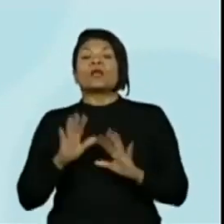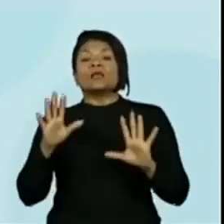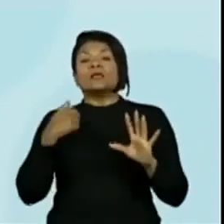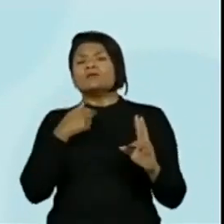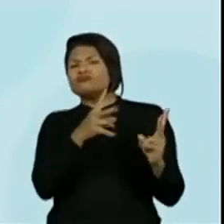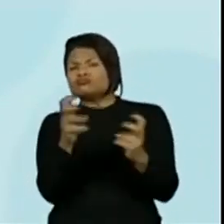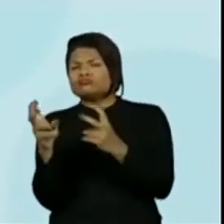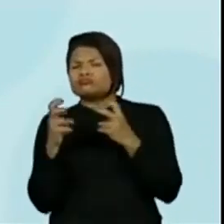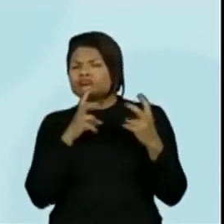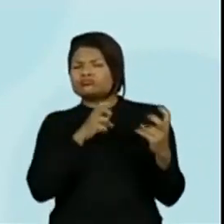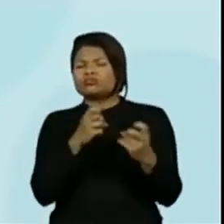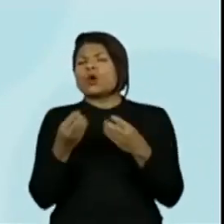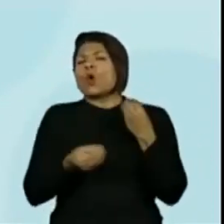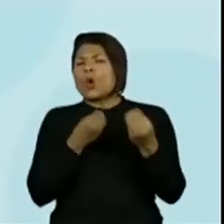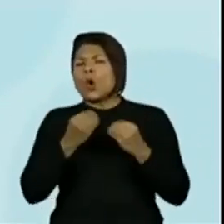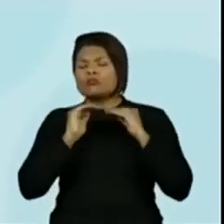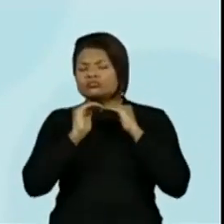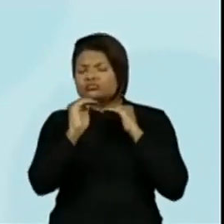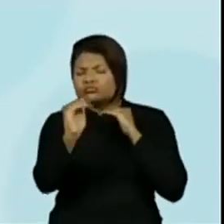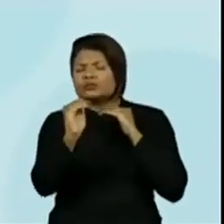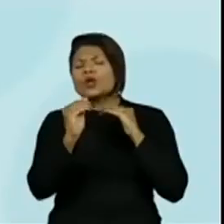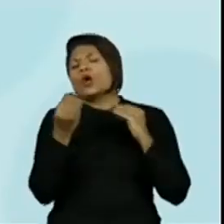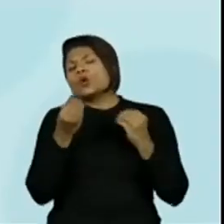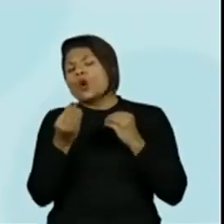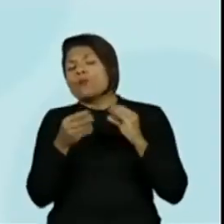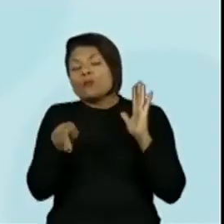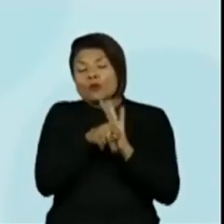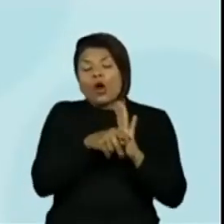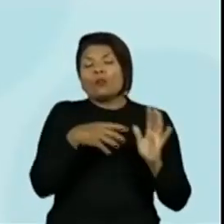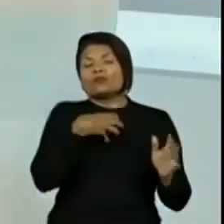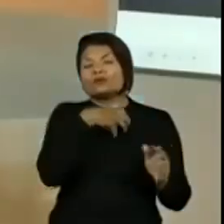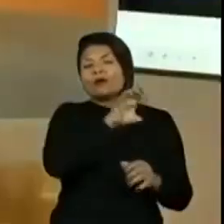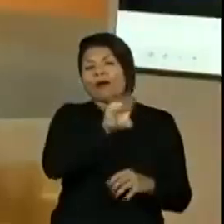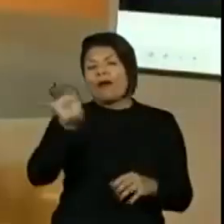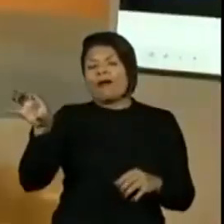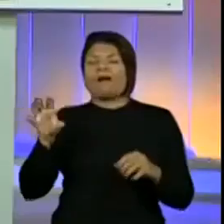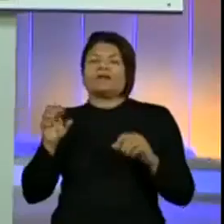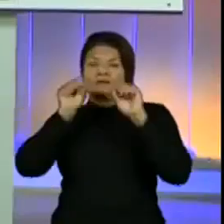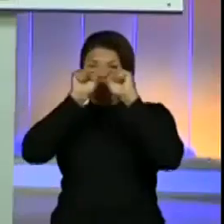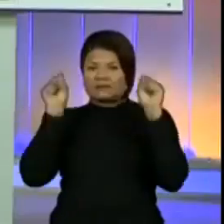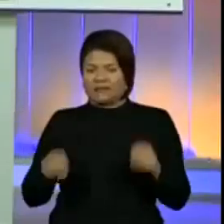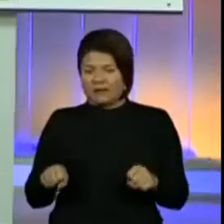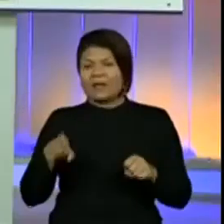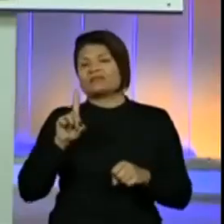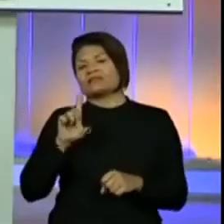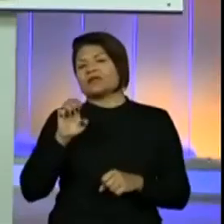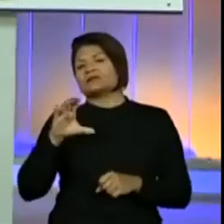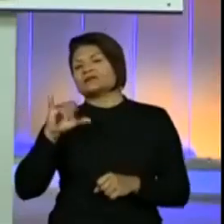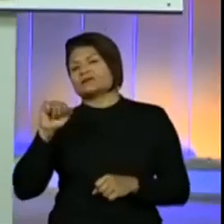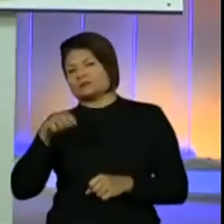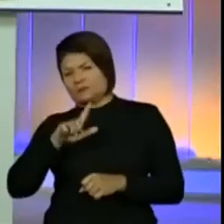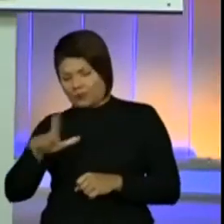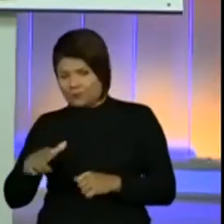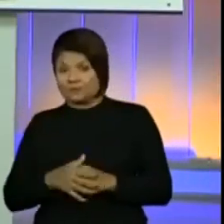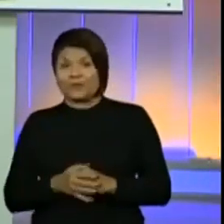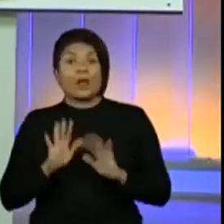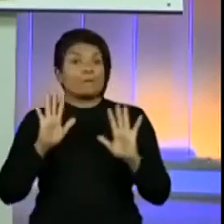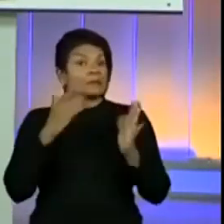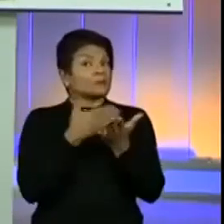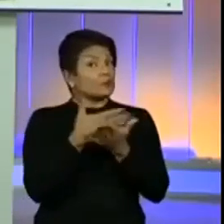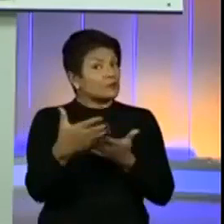as propriedades do nosso sistema de numeração decimal. Mas, para começar, eu quero que você fique atento, porque